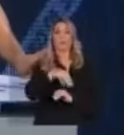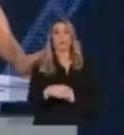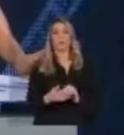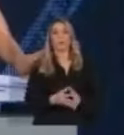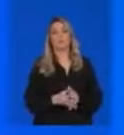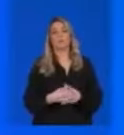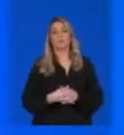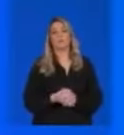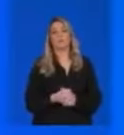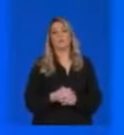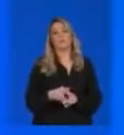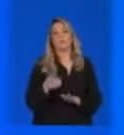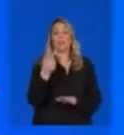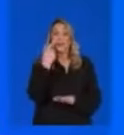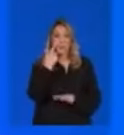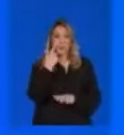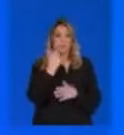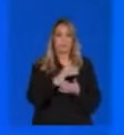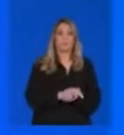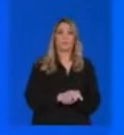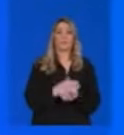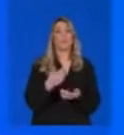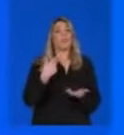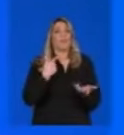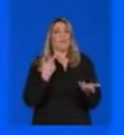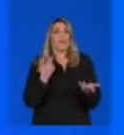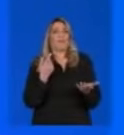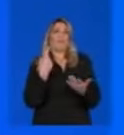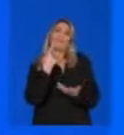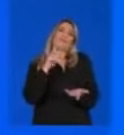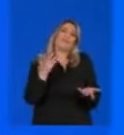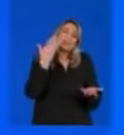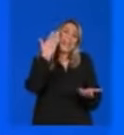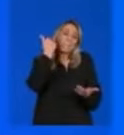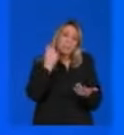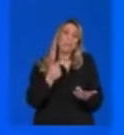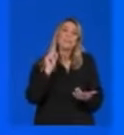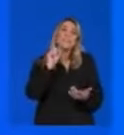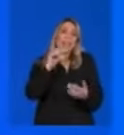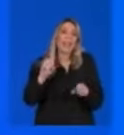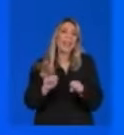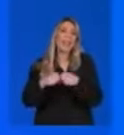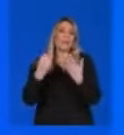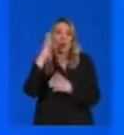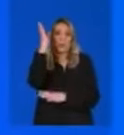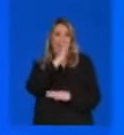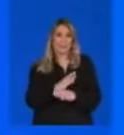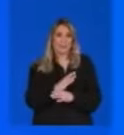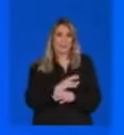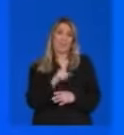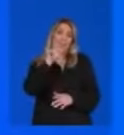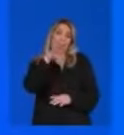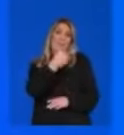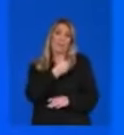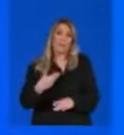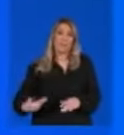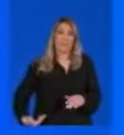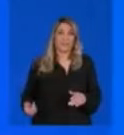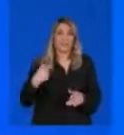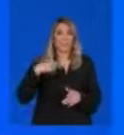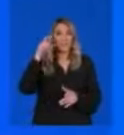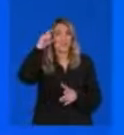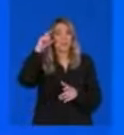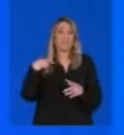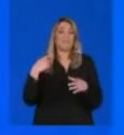réplica candidata ninguém tem dúvida de Quem Quebrou o Brasil foi o governo da presidente Dilma que faliu o